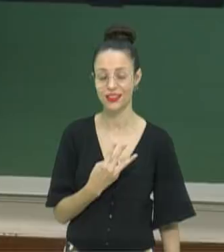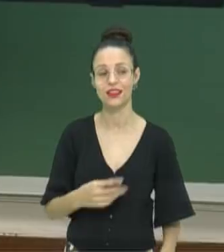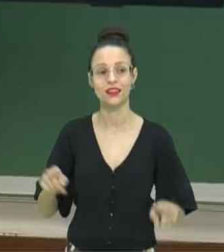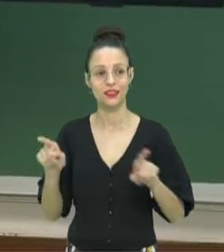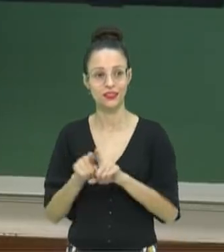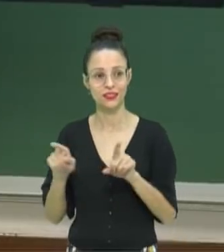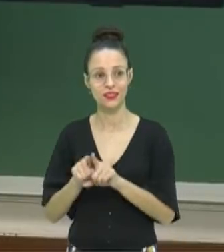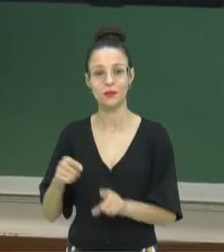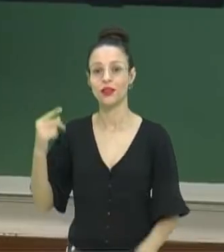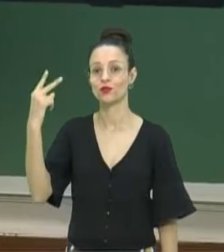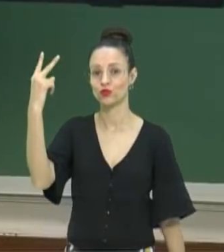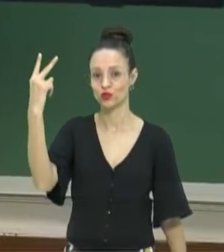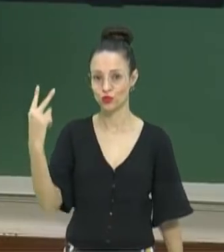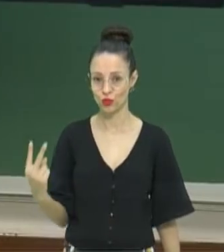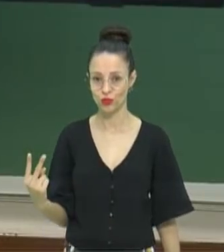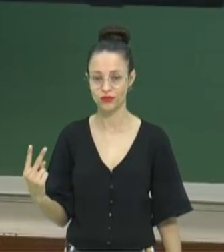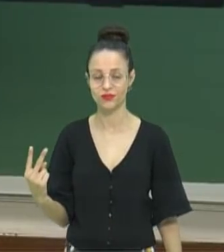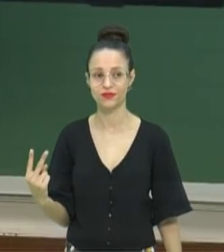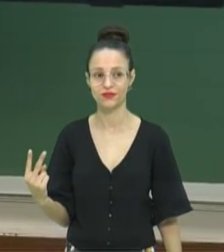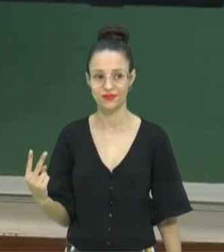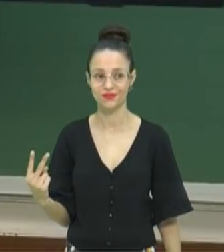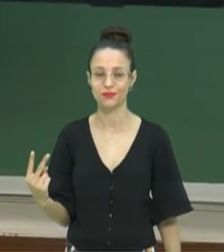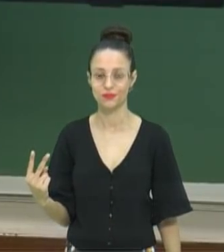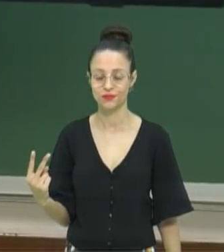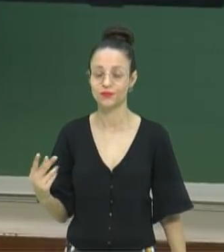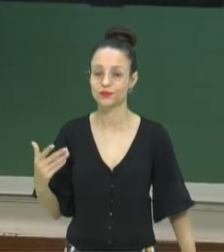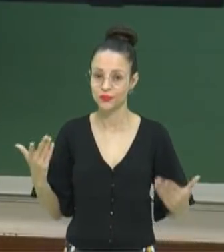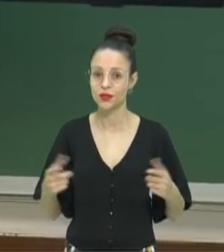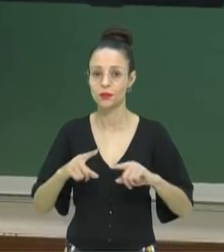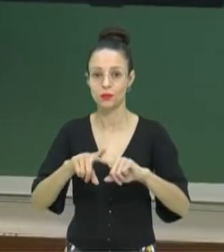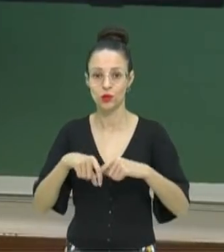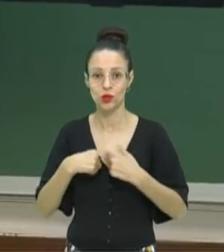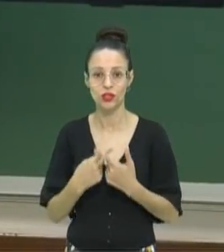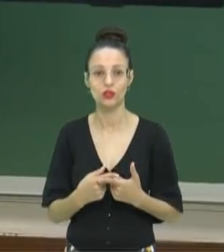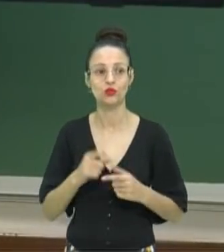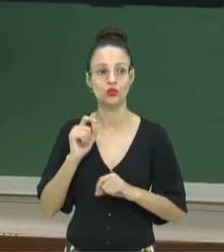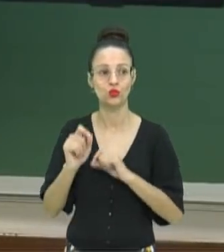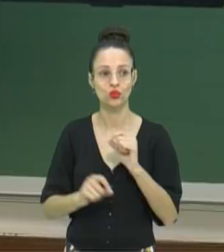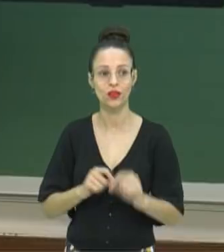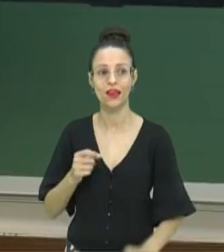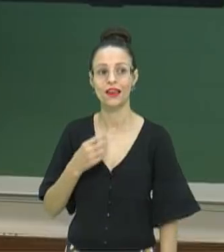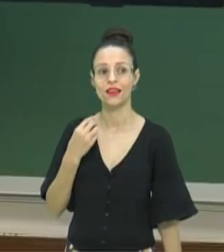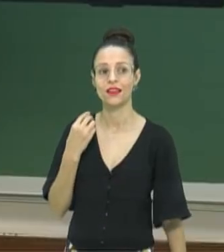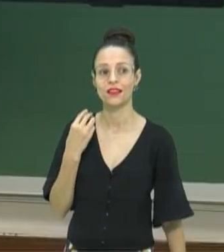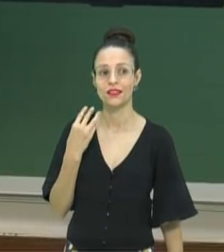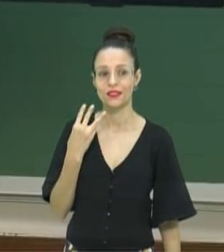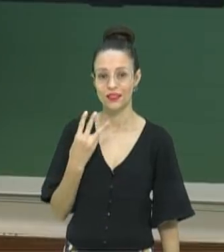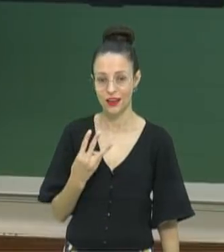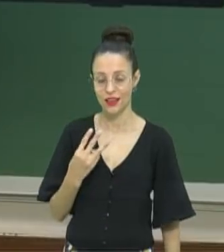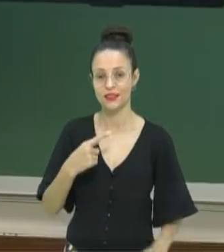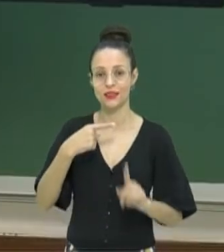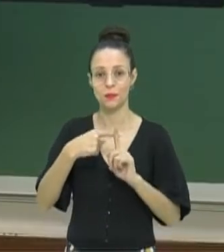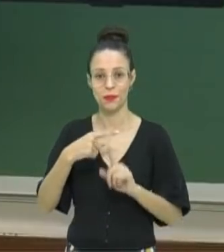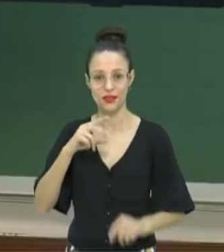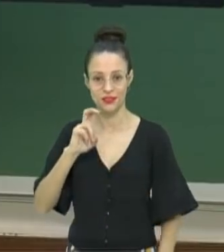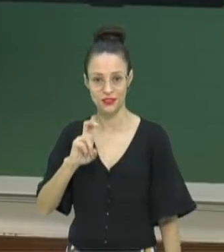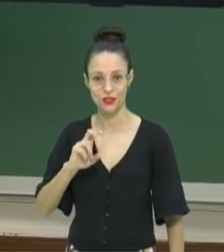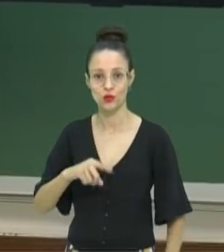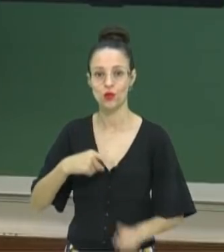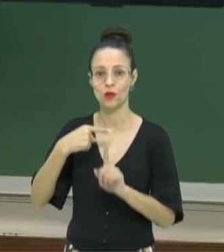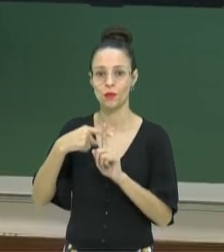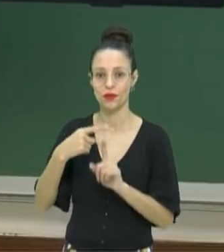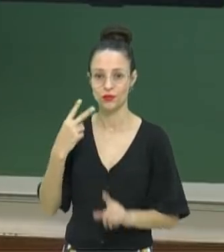e a base do retângulo verde, que é 2. Por isso que aqui está escrito 3 mais 5